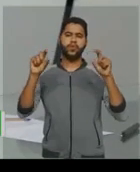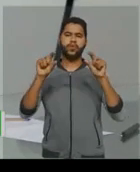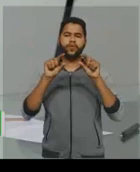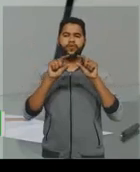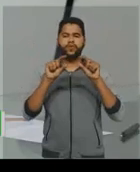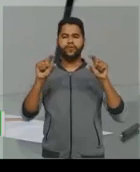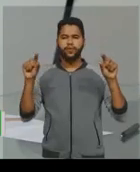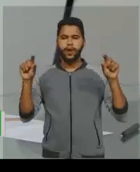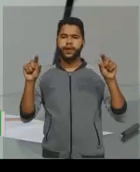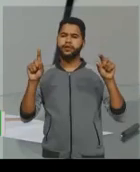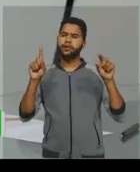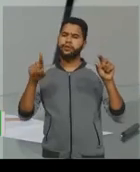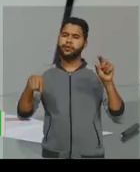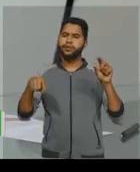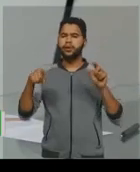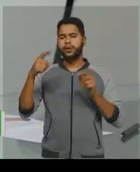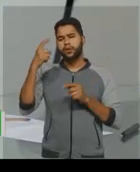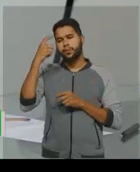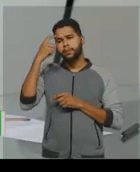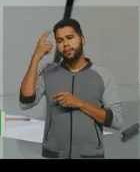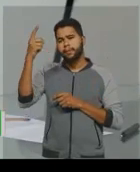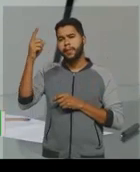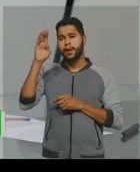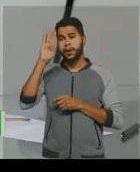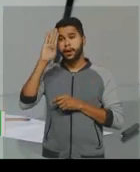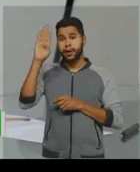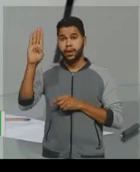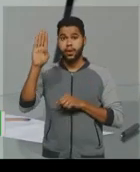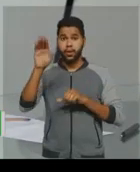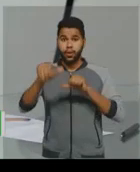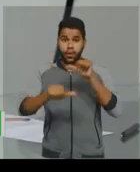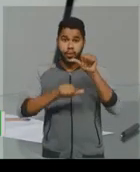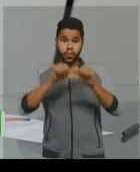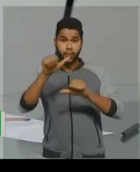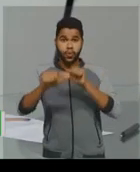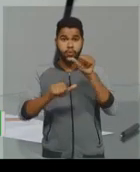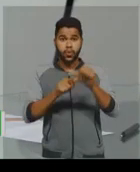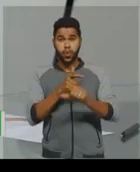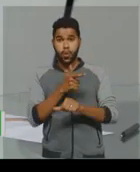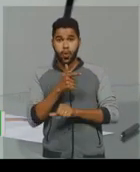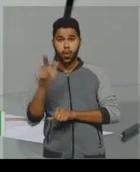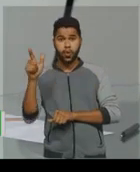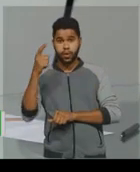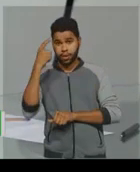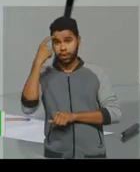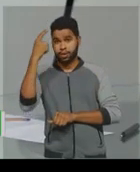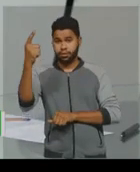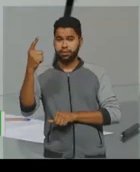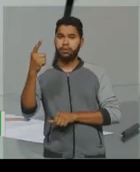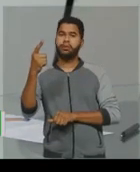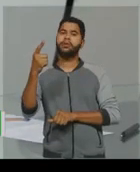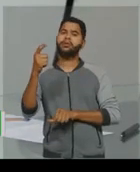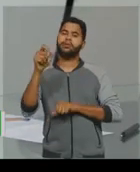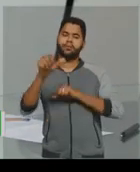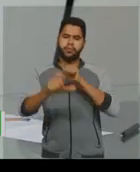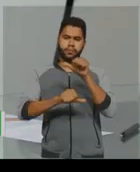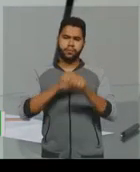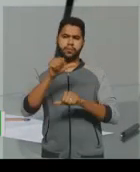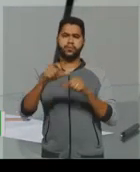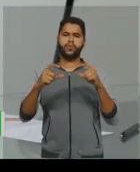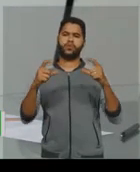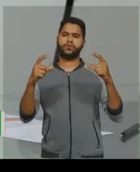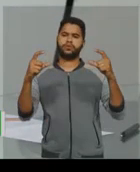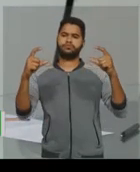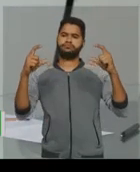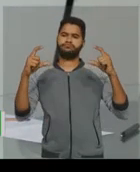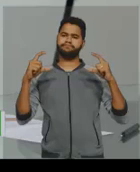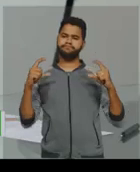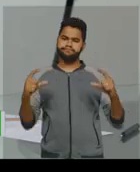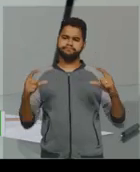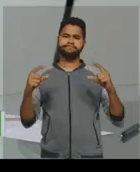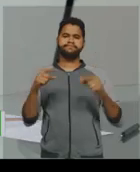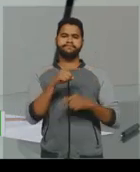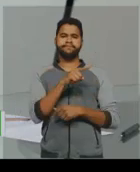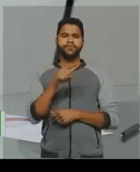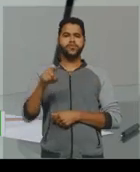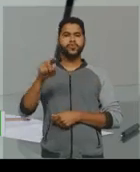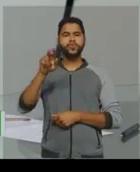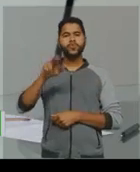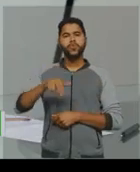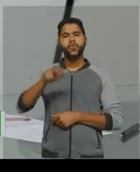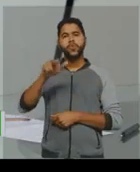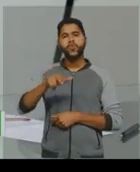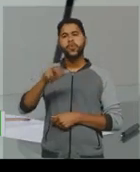ideia central. Mudou, tem outra ideia central, muda de parágrafo. Então, você nunca